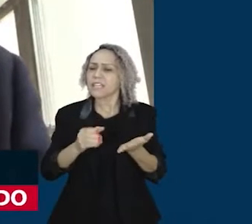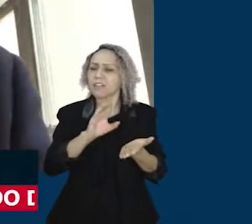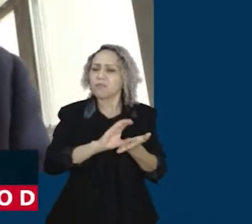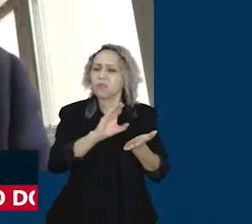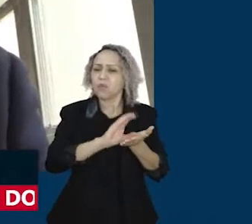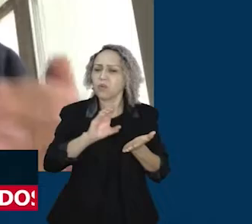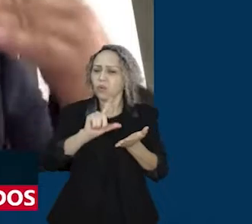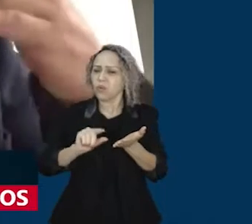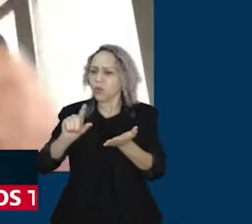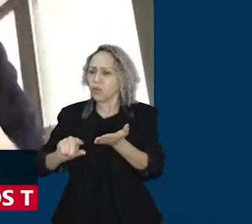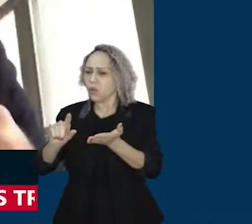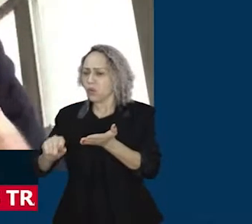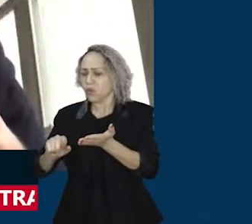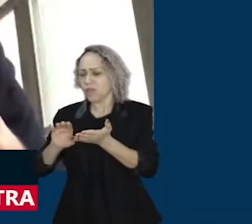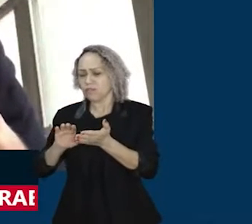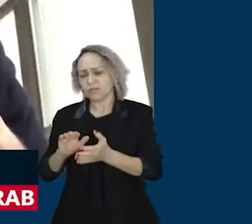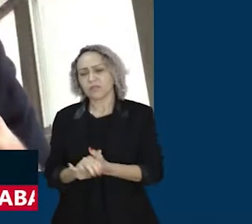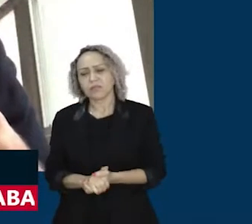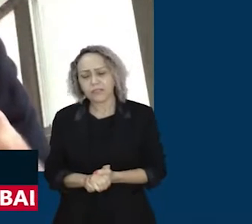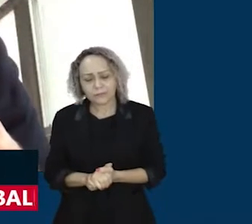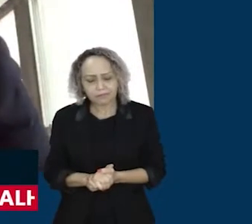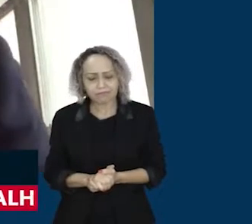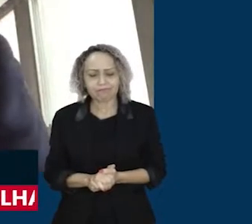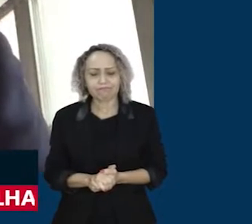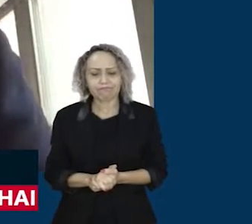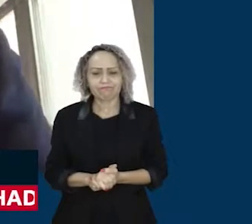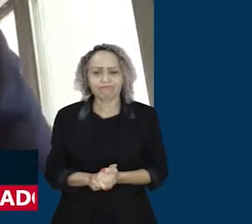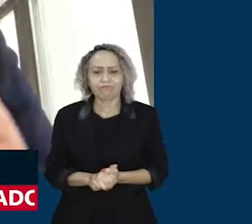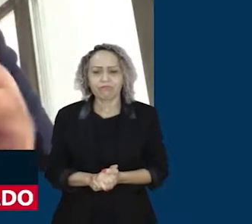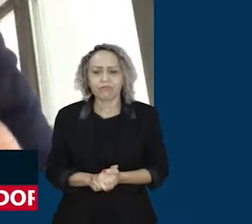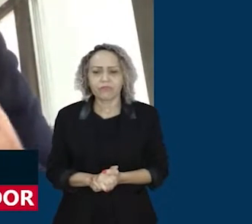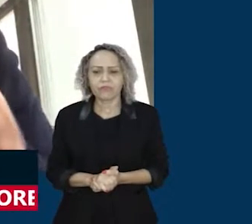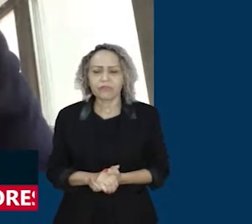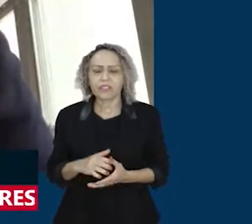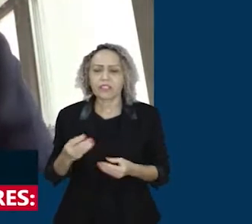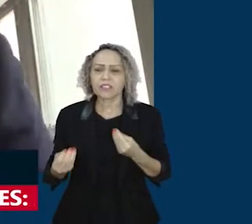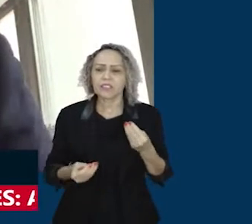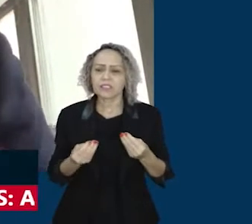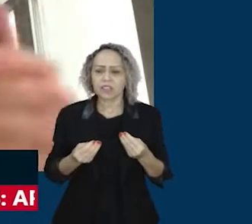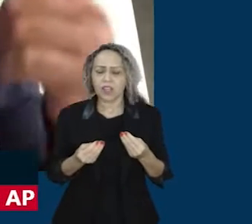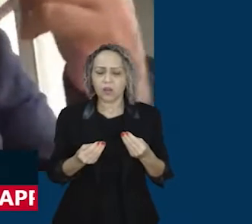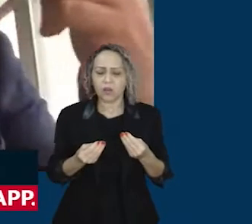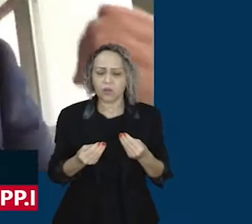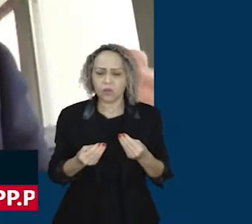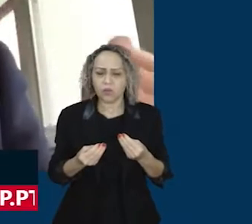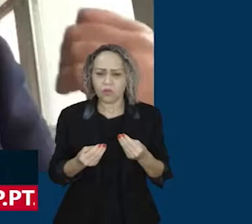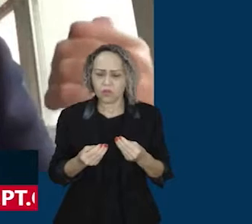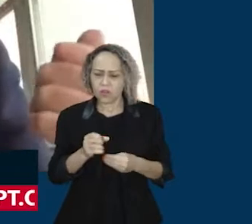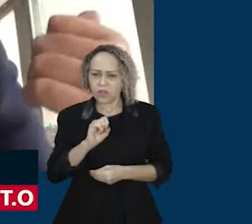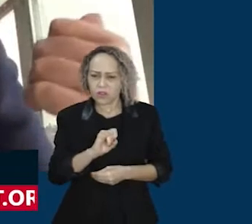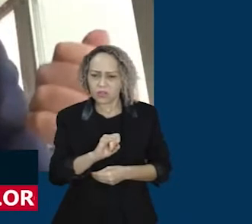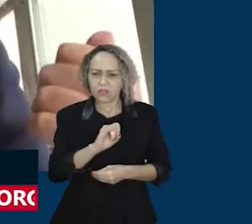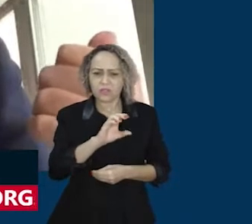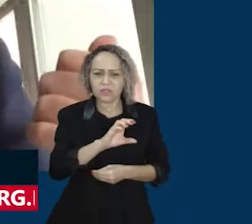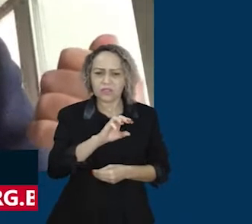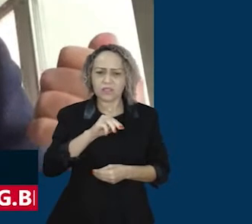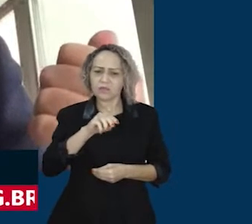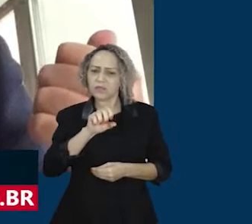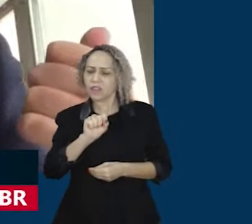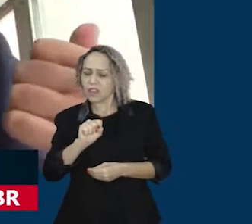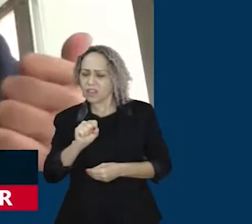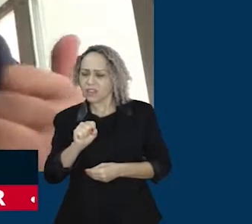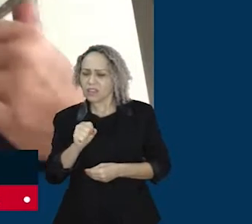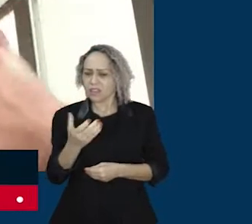do ICMS, de aplicação do percentual do ICMS, está congelado desde o final de